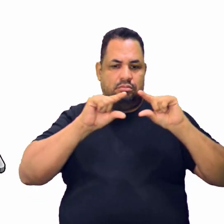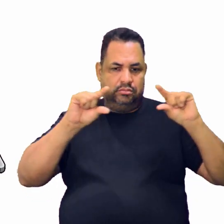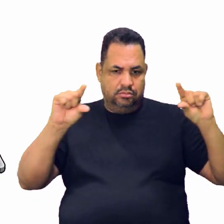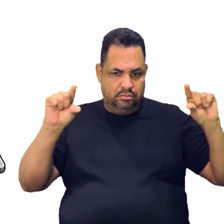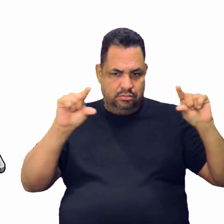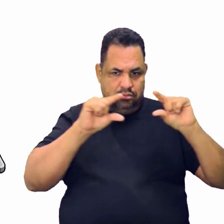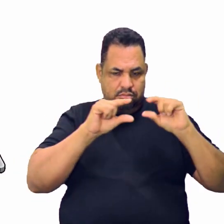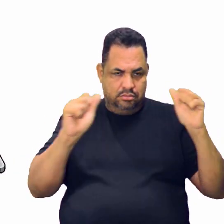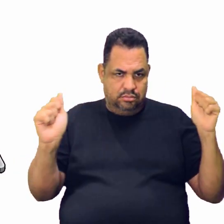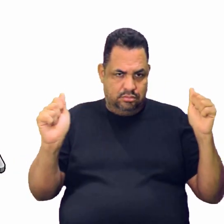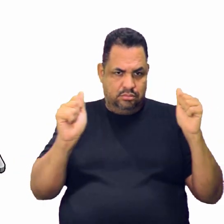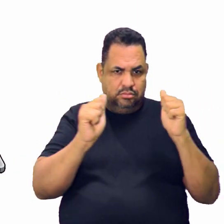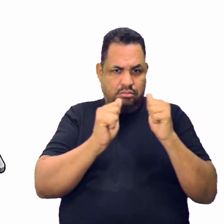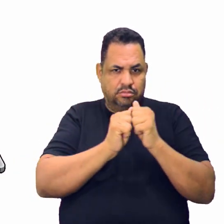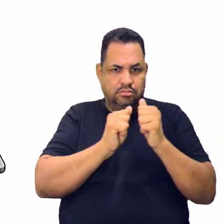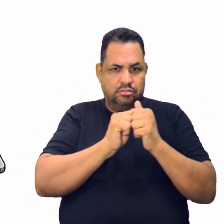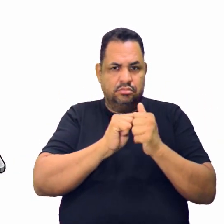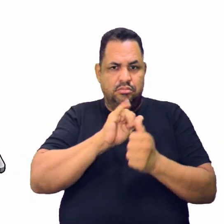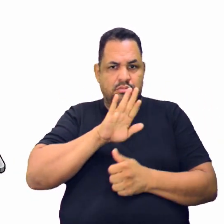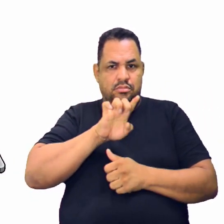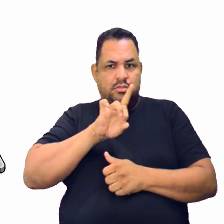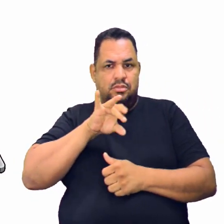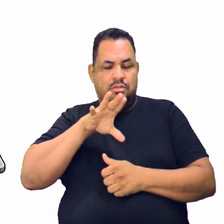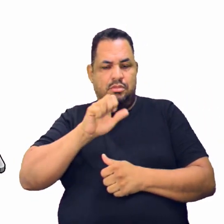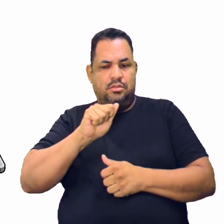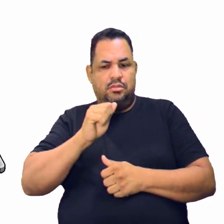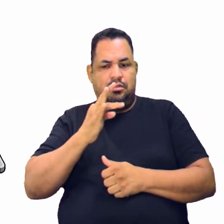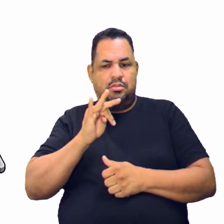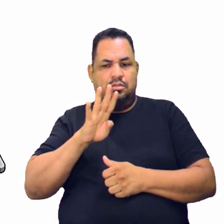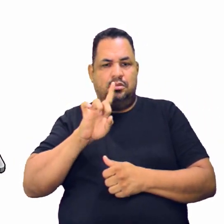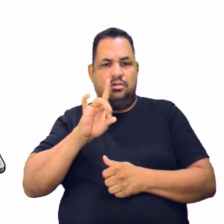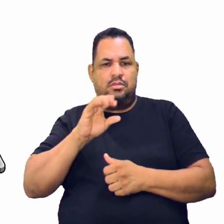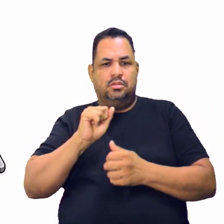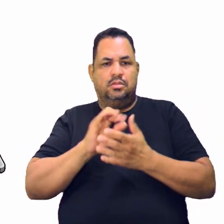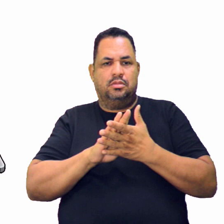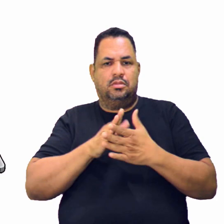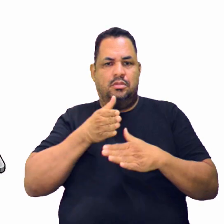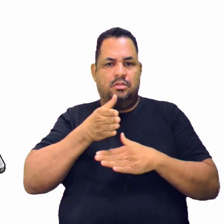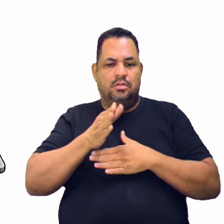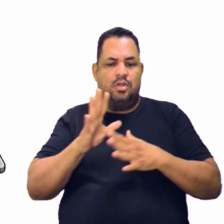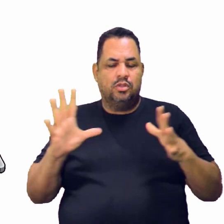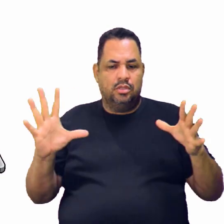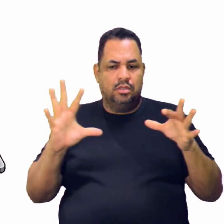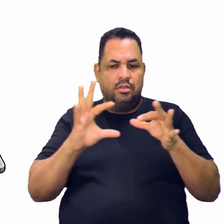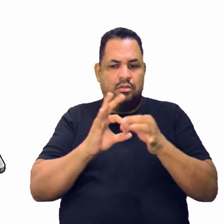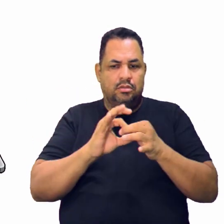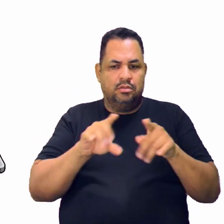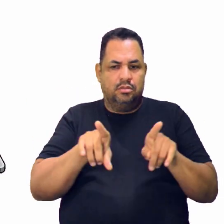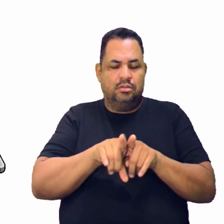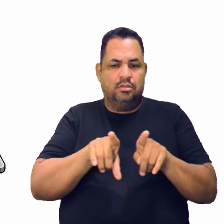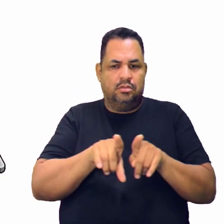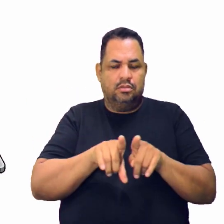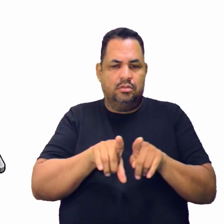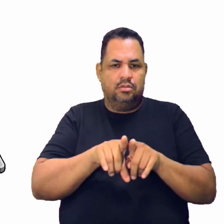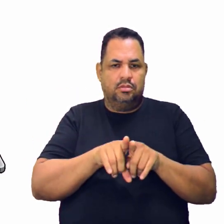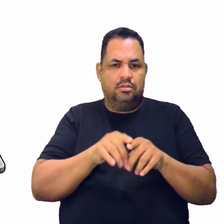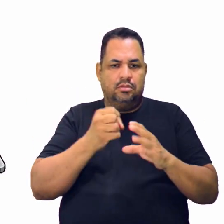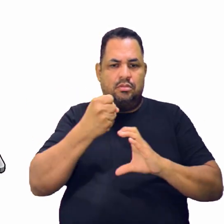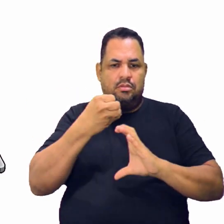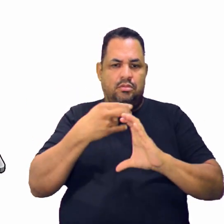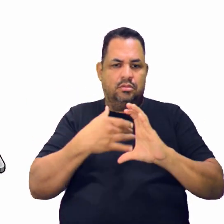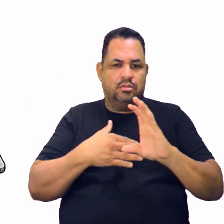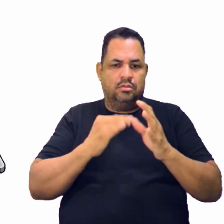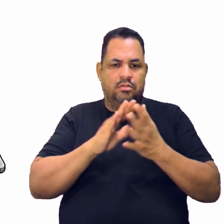aparecer acompanhando intransitivo, transitivo, indireto ou de ligação, também vai ter a função